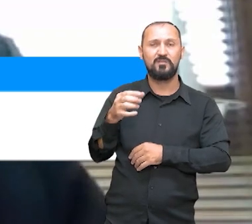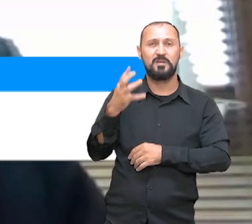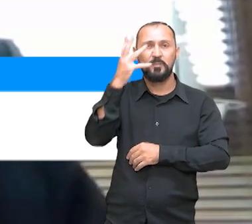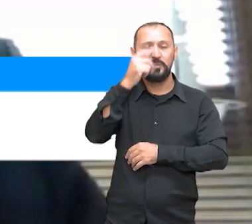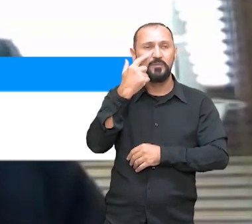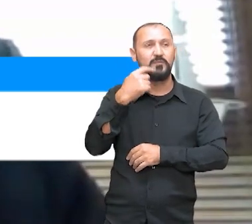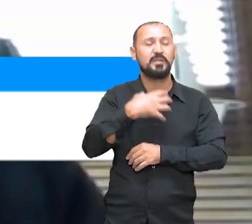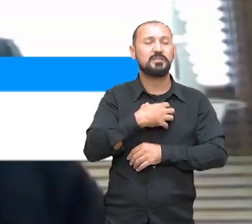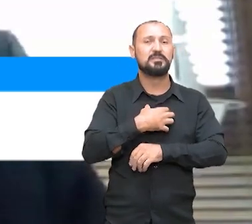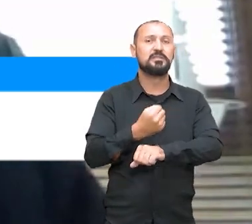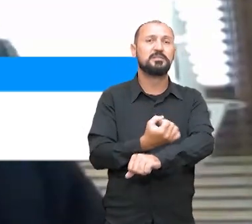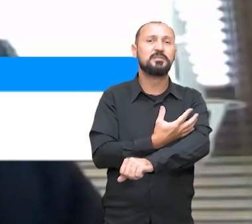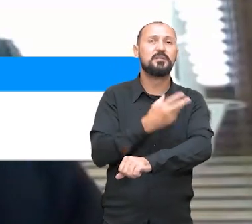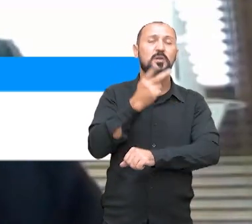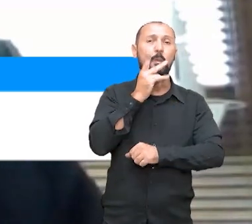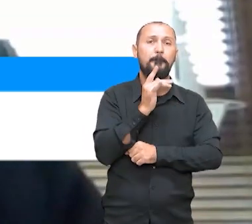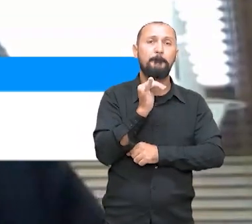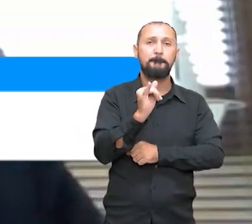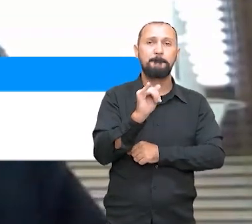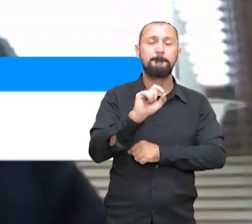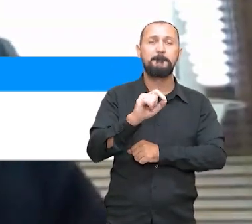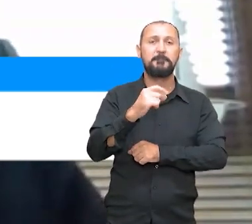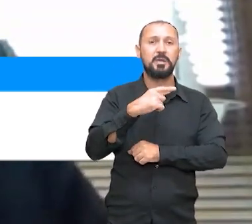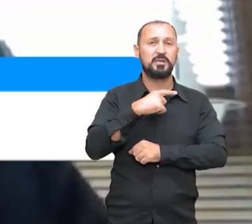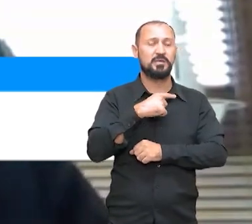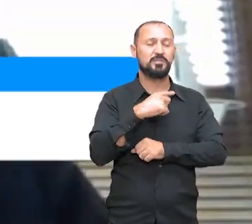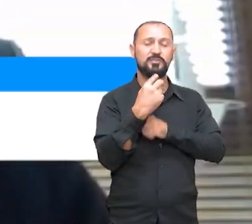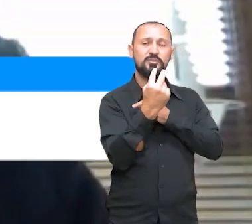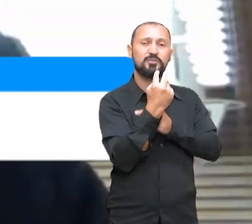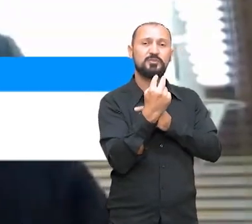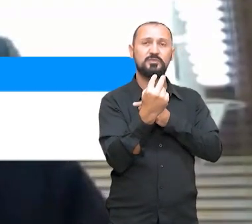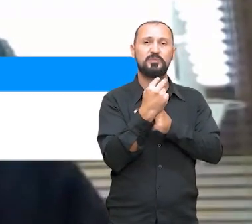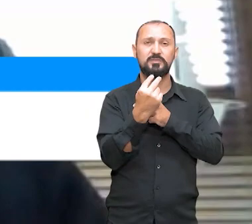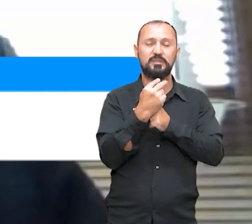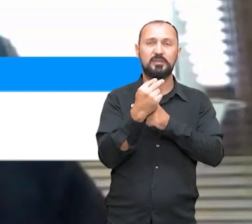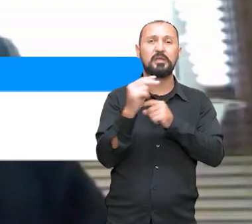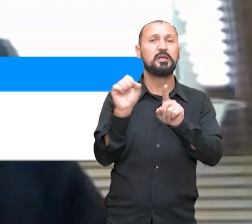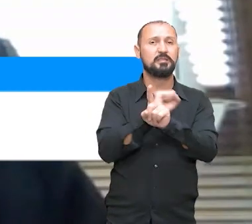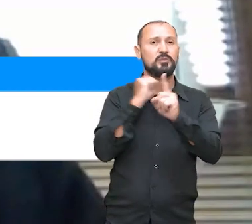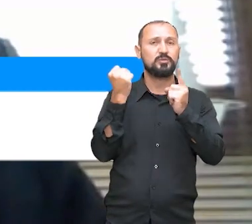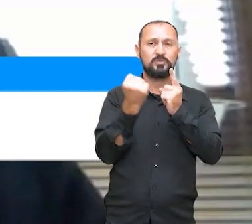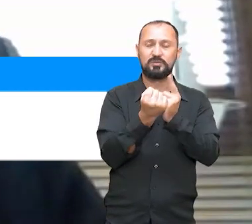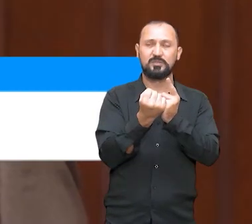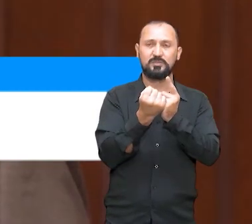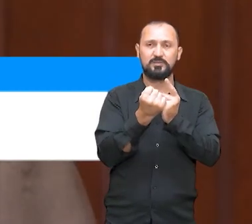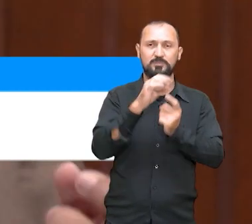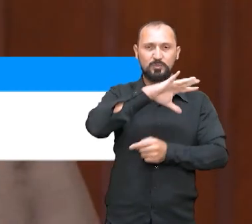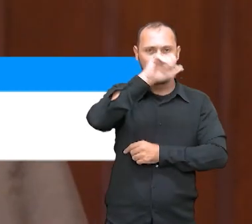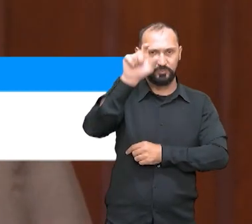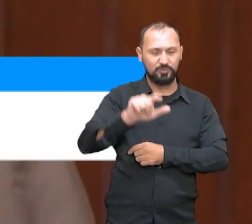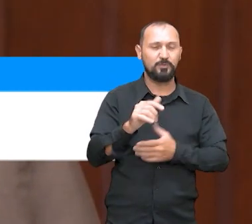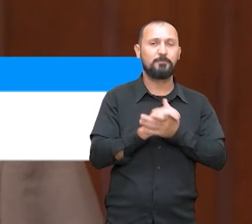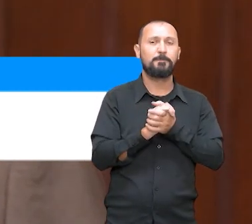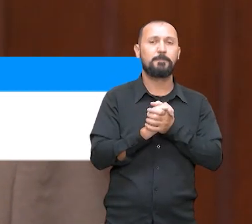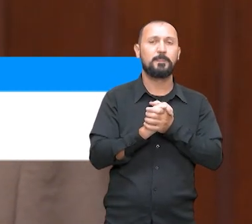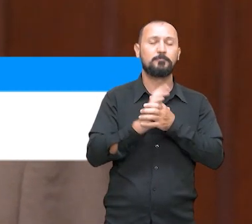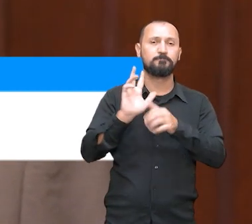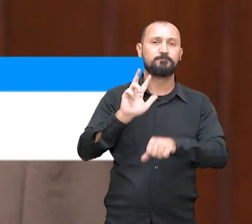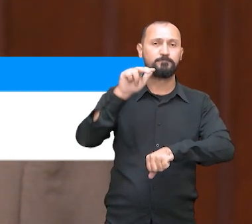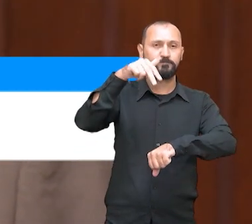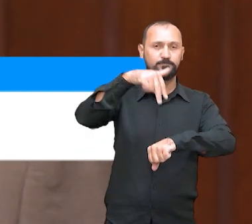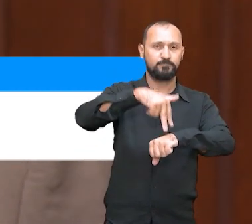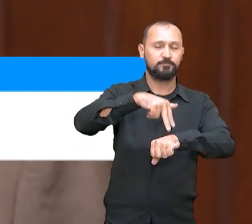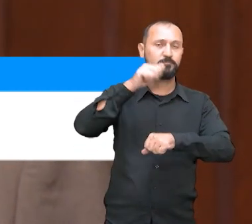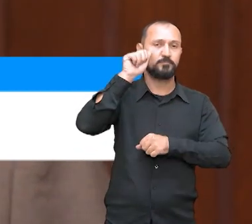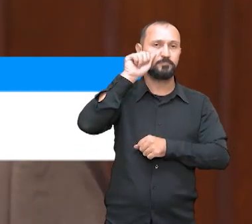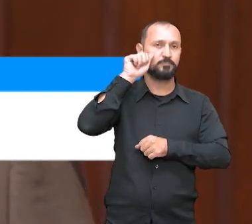ver esse sentimento que o seu pai, ele tinha dos seus pais e da sociedade sul-mato-grossense. Na tribuna, o deputado